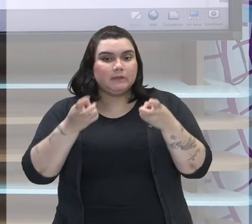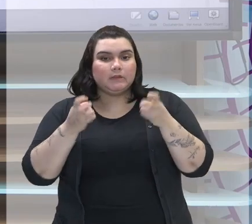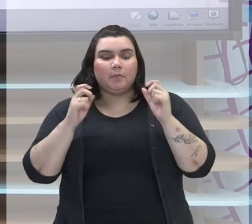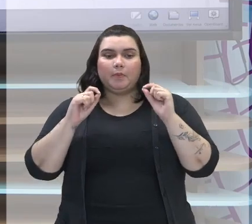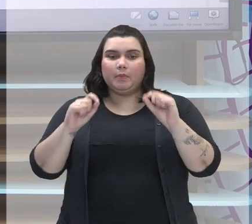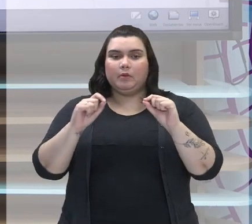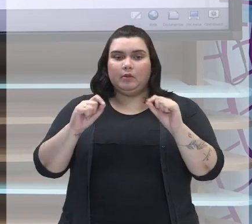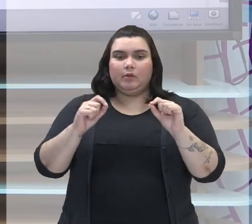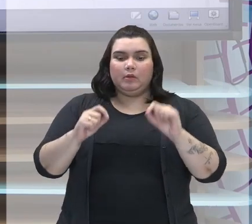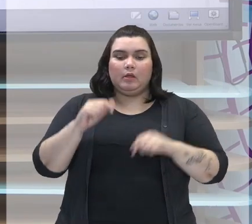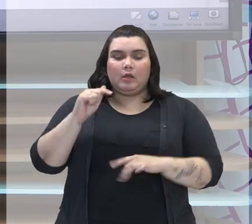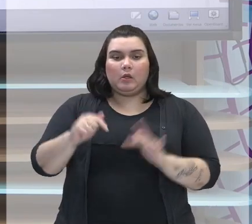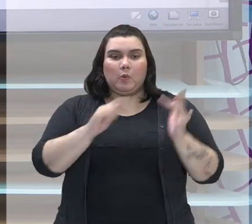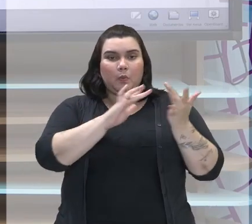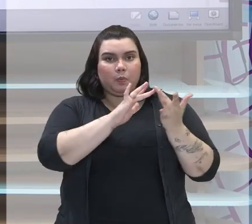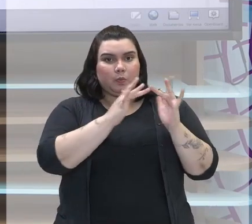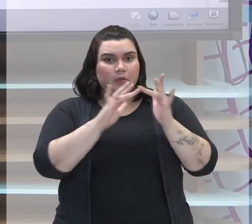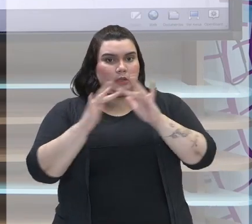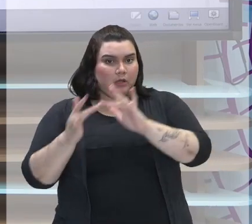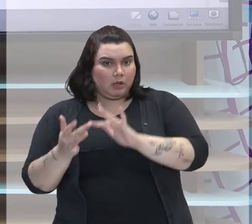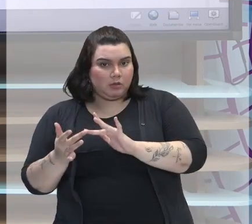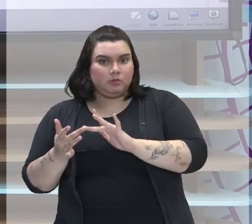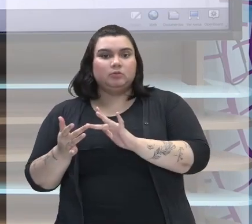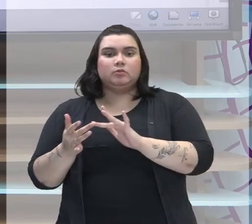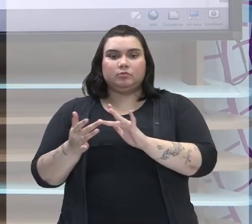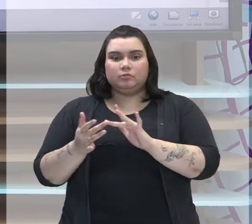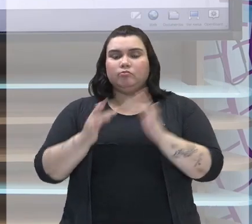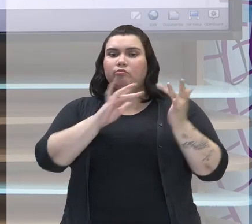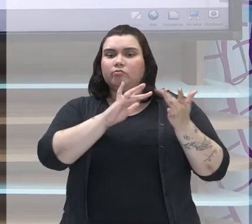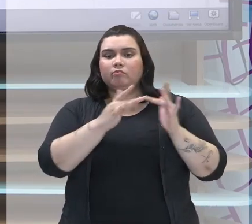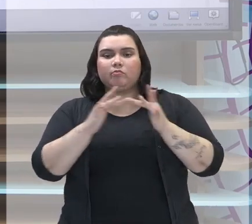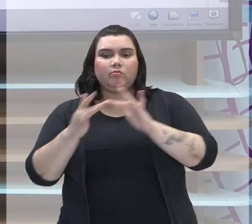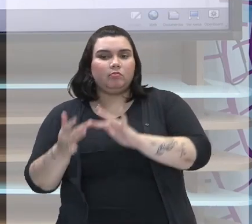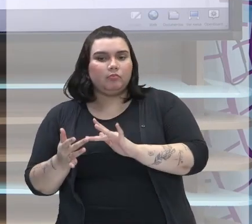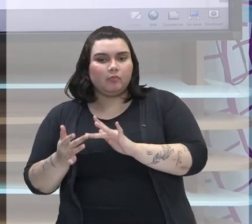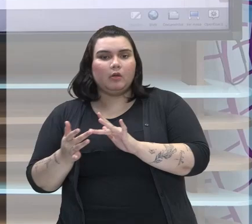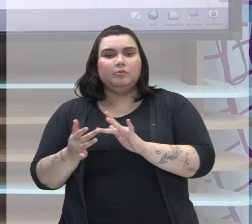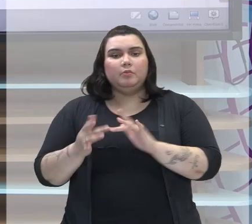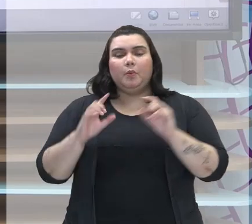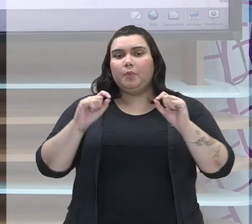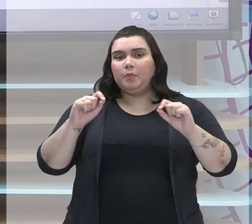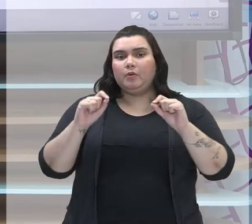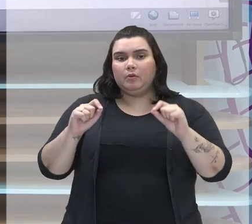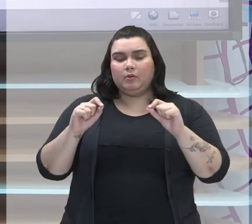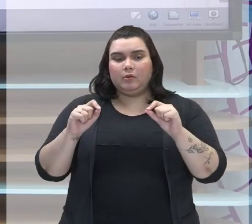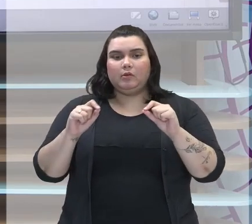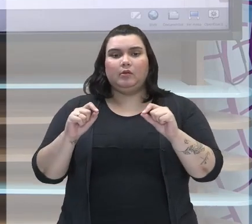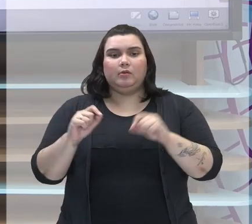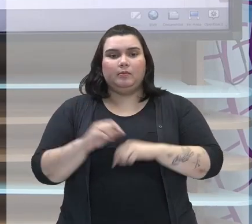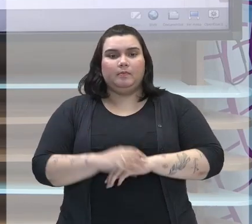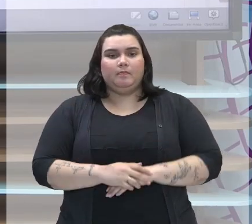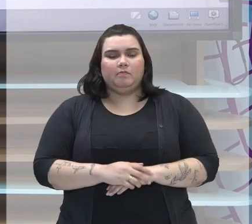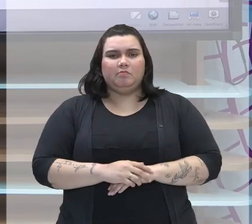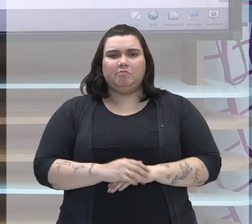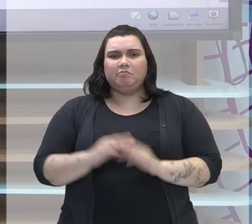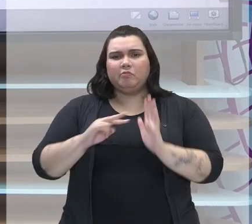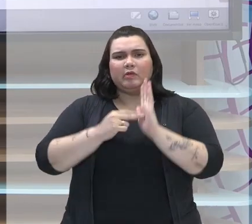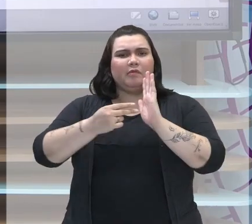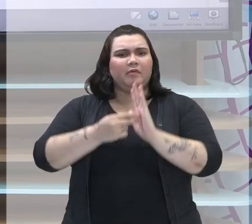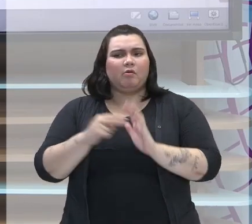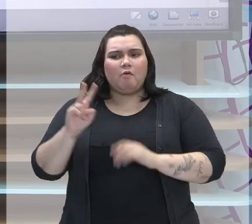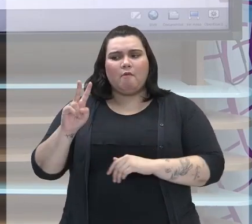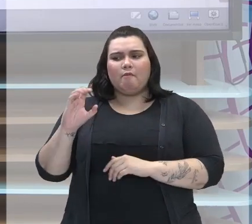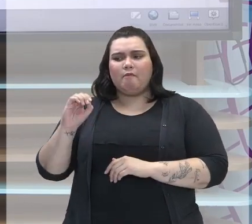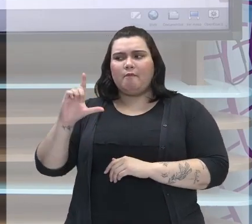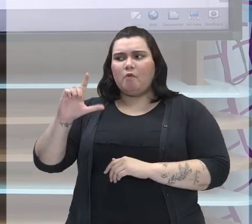que esse contexto é um contexto muito volátil. Professor, o que seria